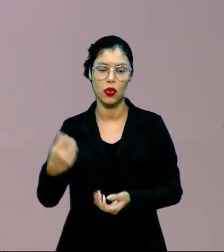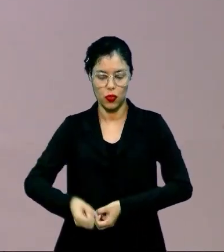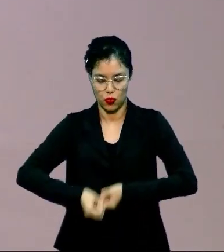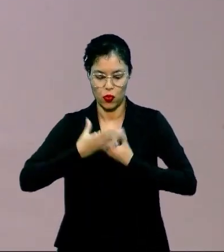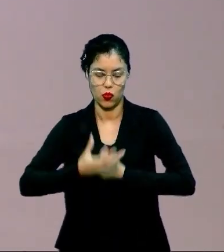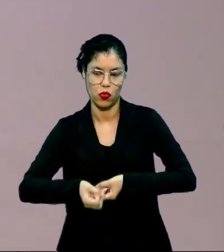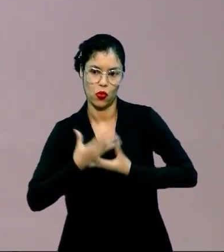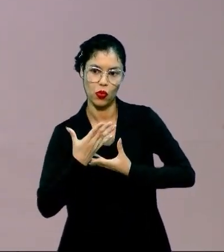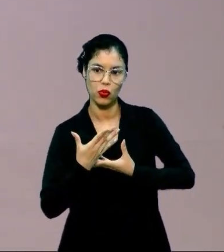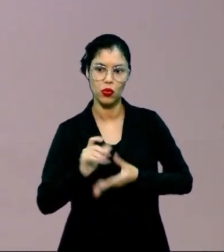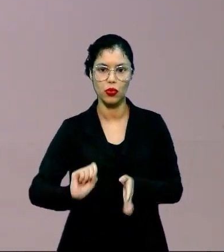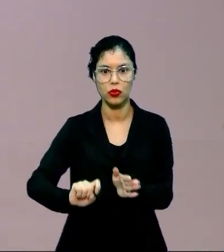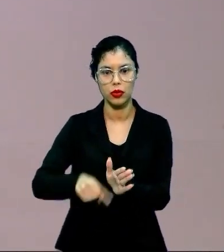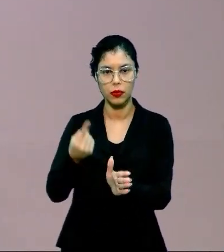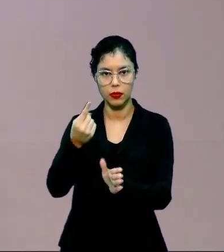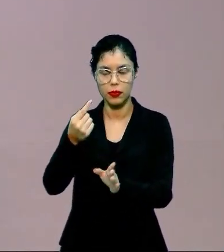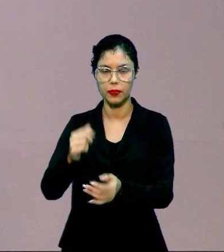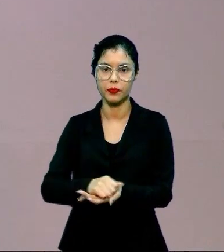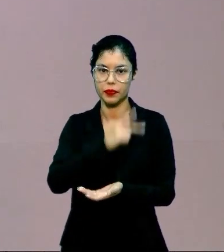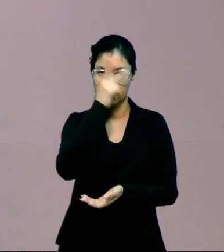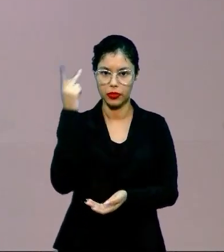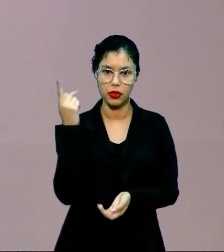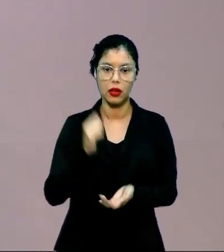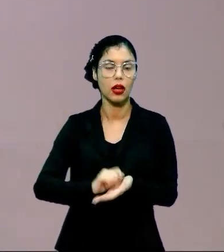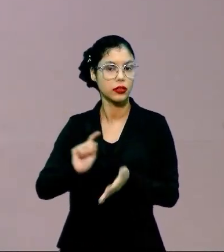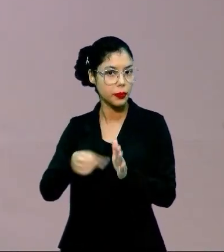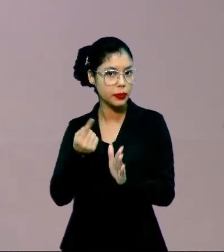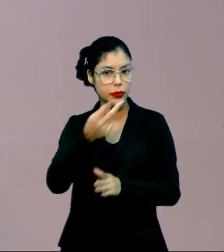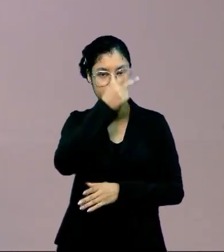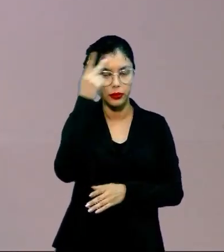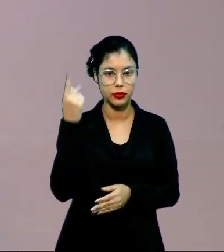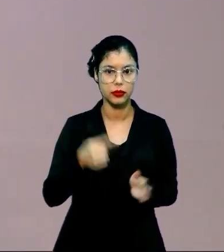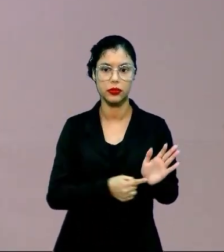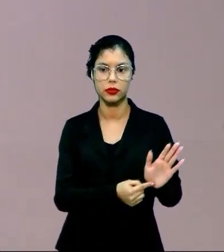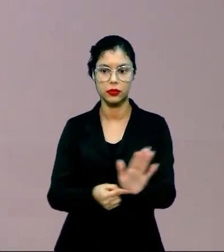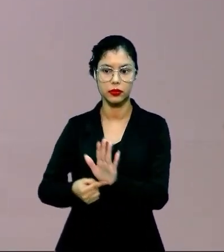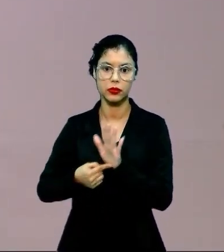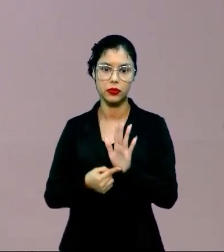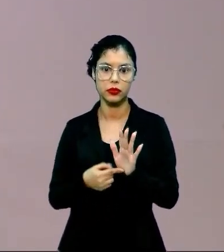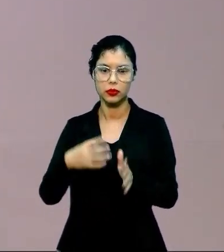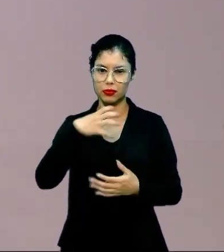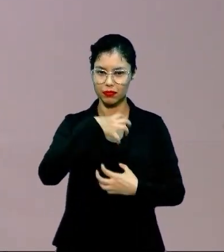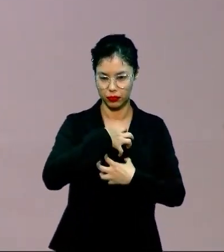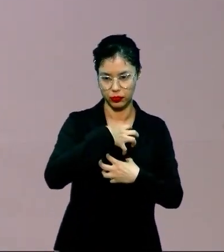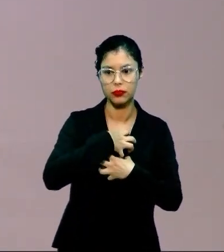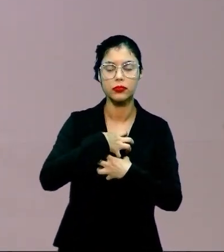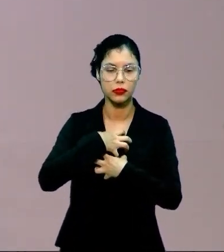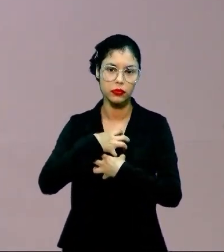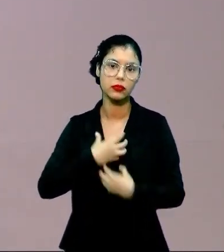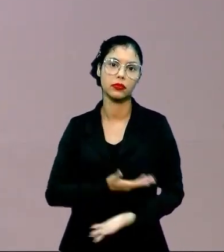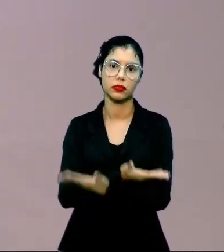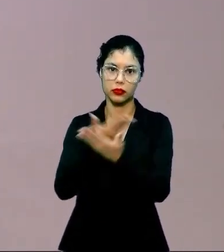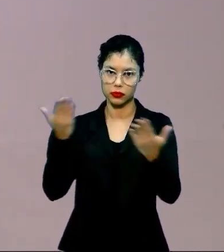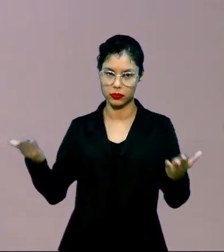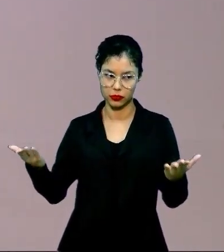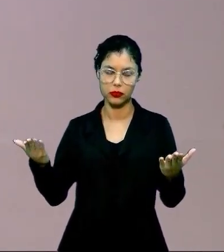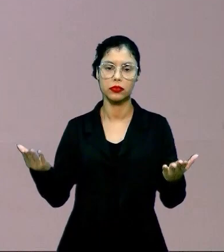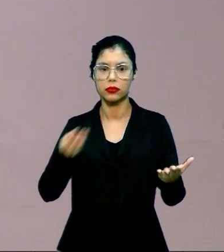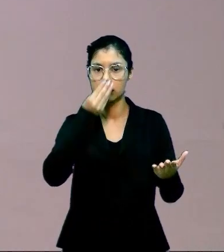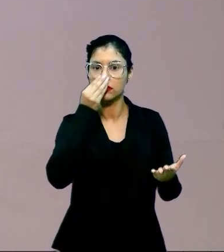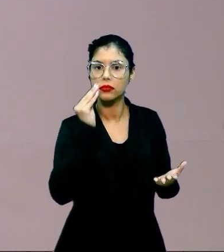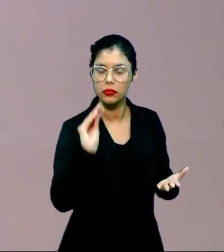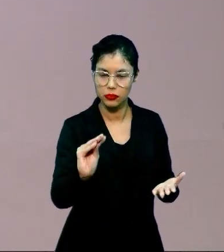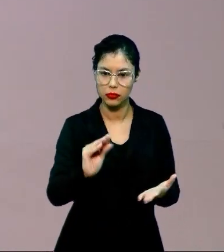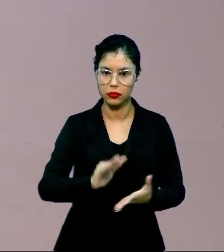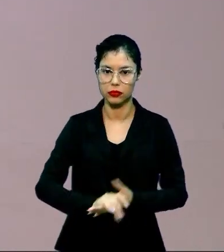poema em primeira pessoa, e essa primeira pessoa mostra como ele se sente diante dessa